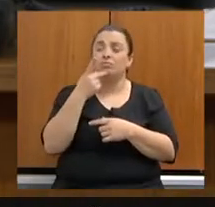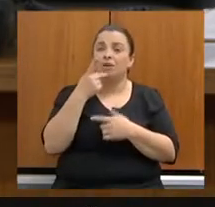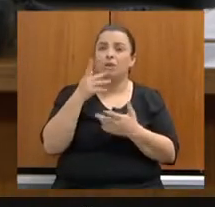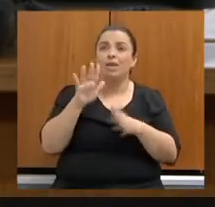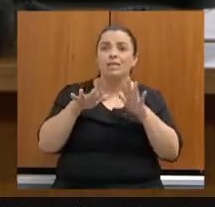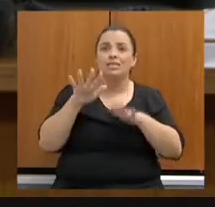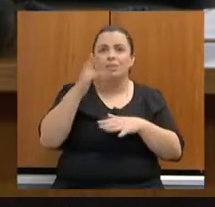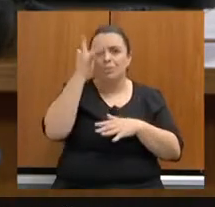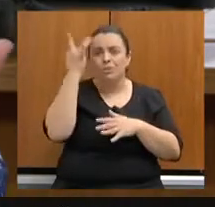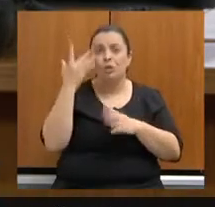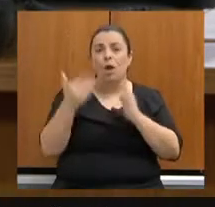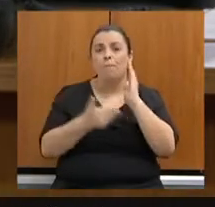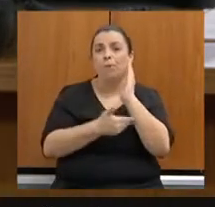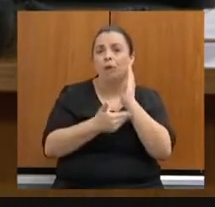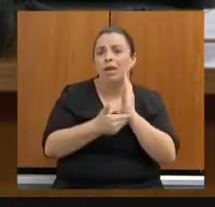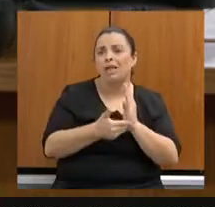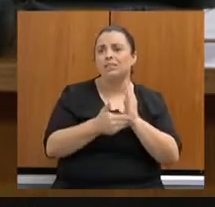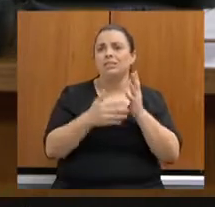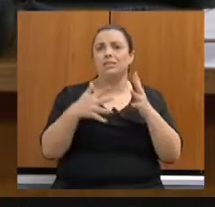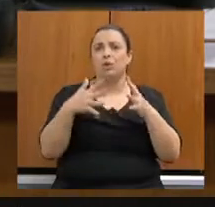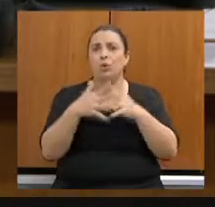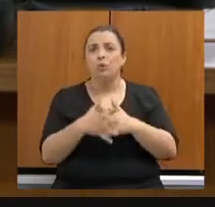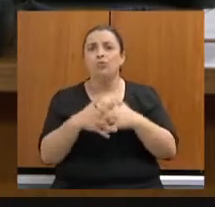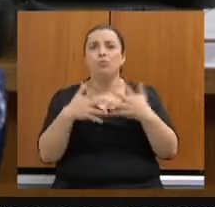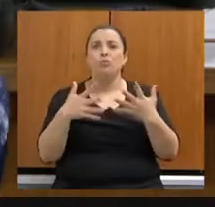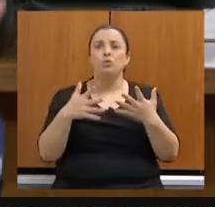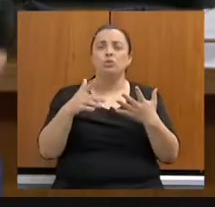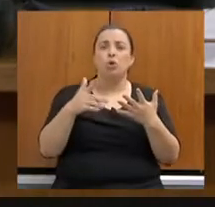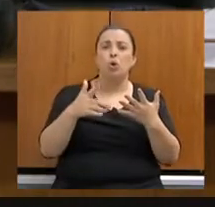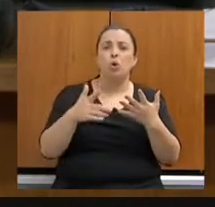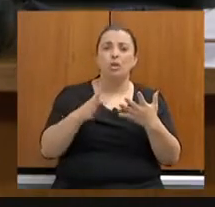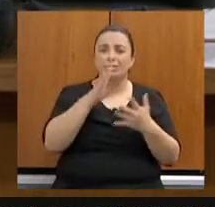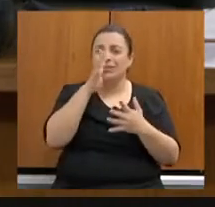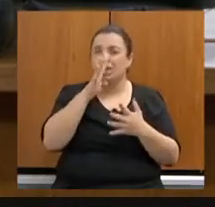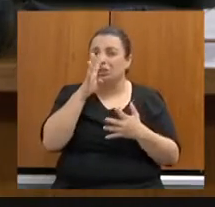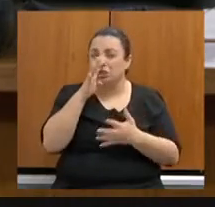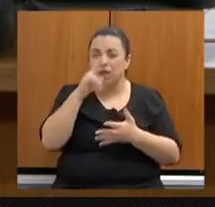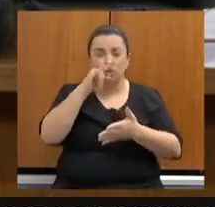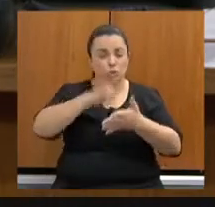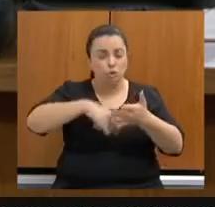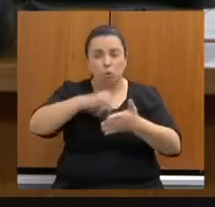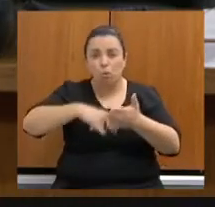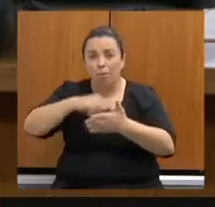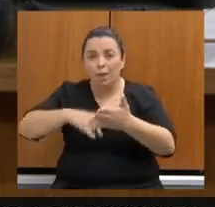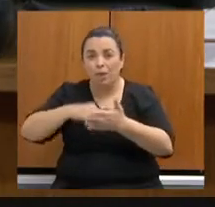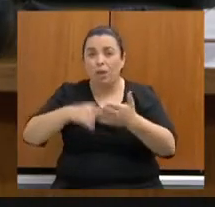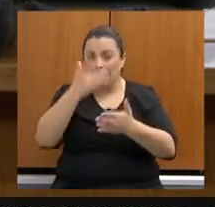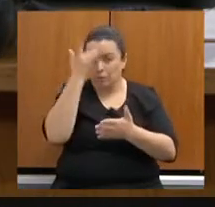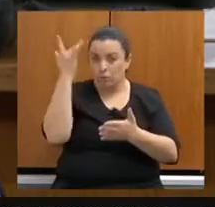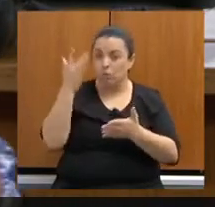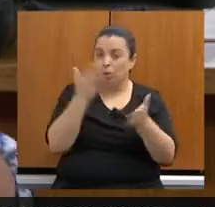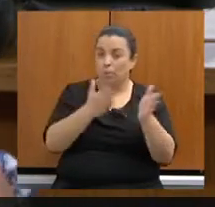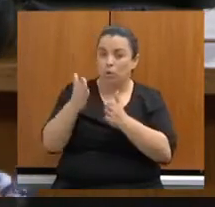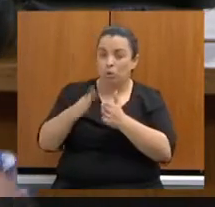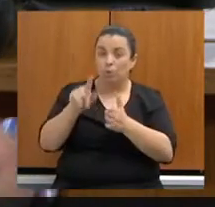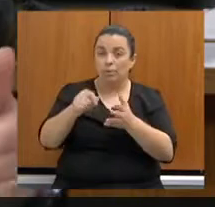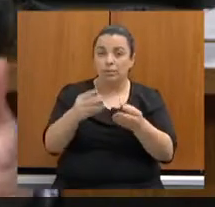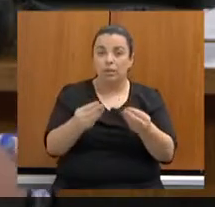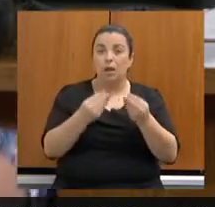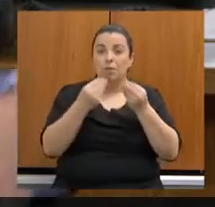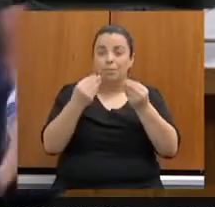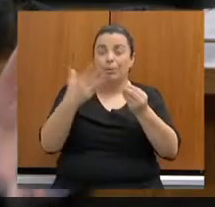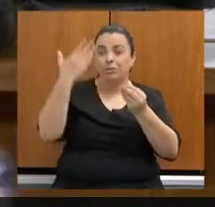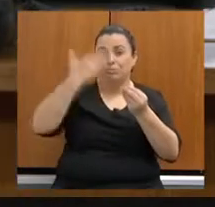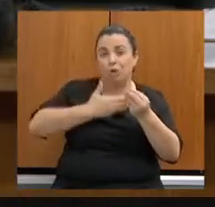burocracia o excesso de estudos que se pede em processos documentos que o produtor tem que trazer com a efetivação